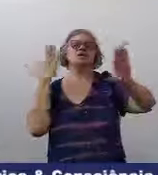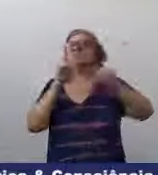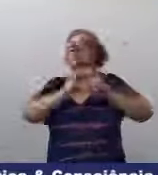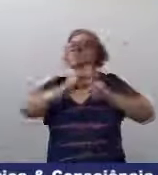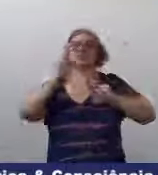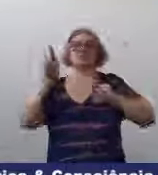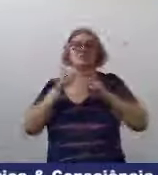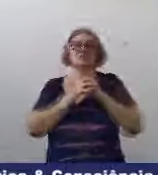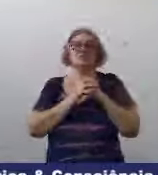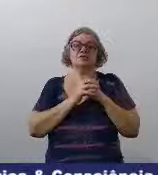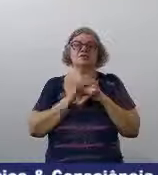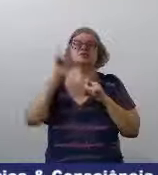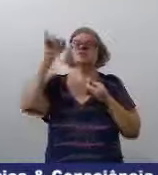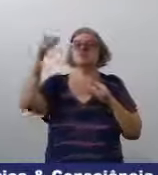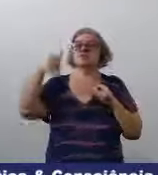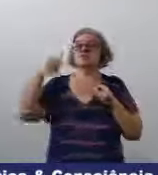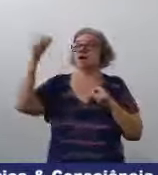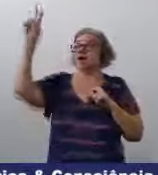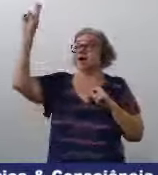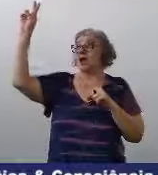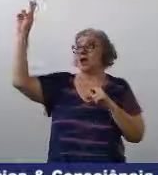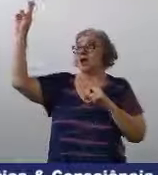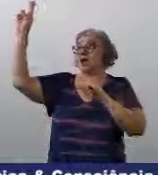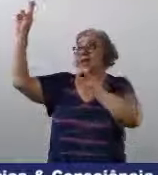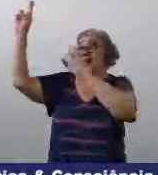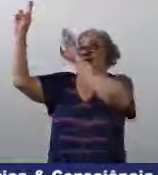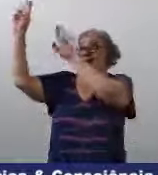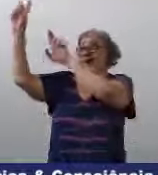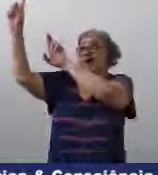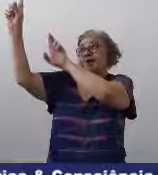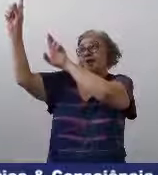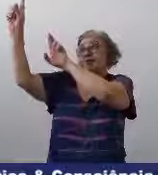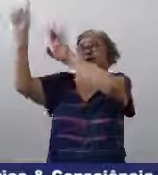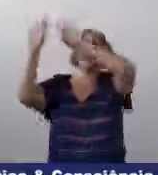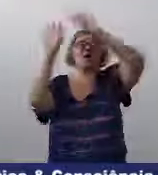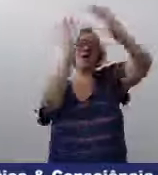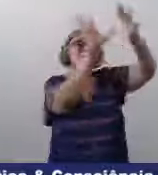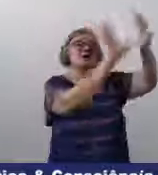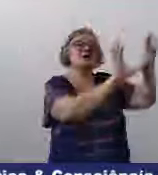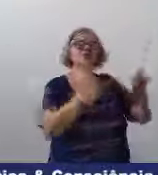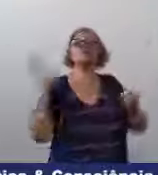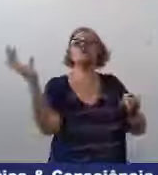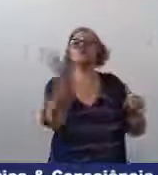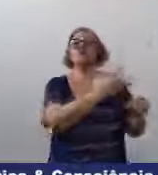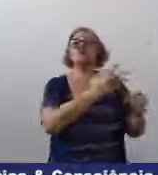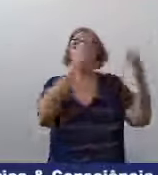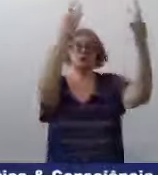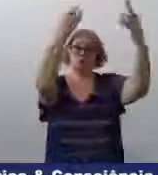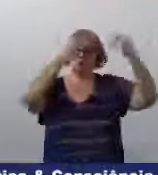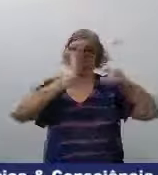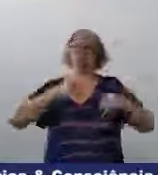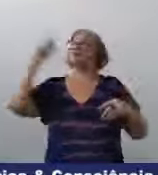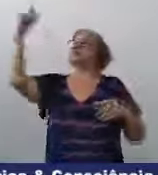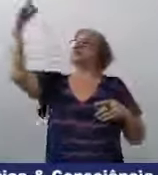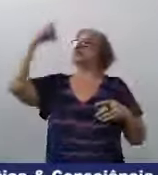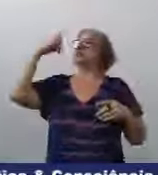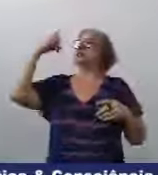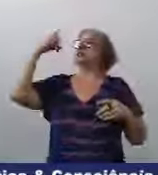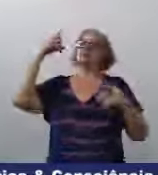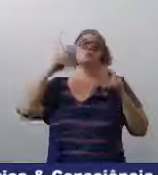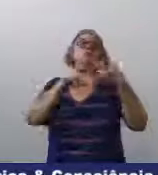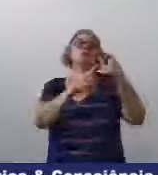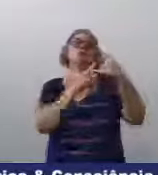existem fronteiras, estou certo. E se no maior reino que chamamos dos céus, todos os seres são filhos de